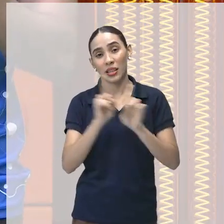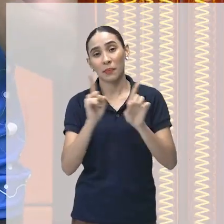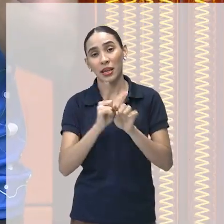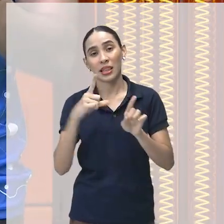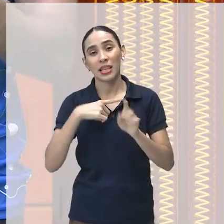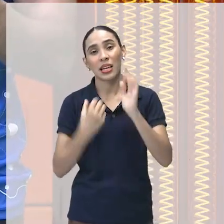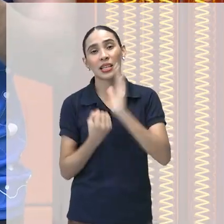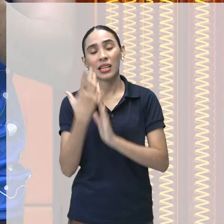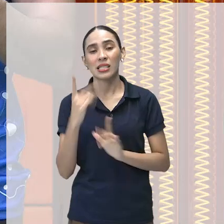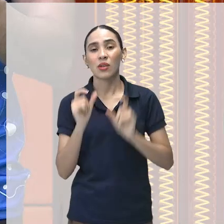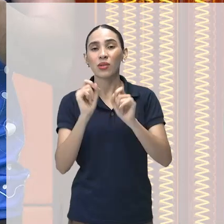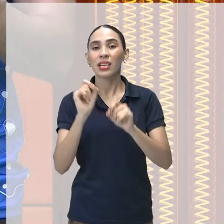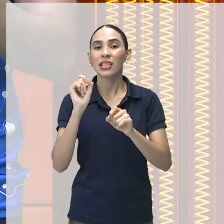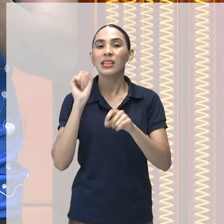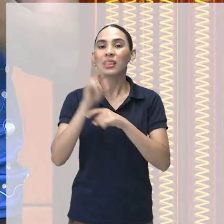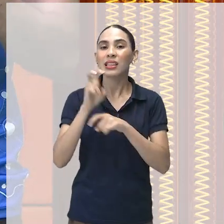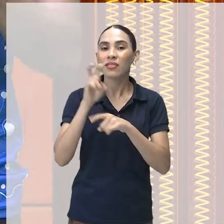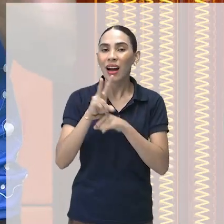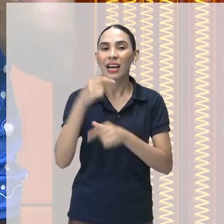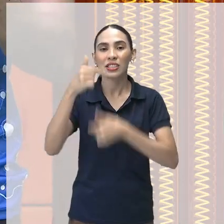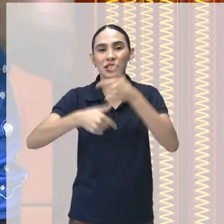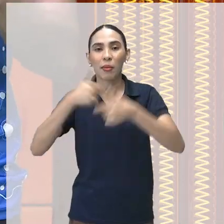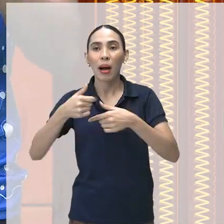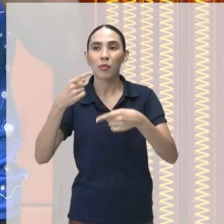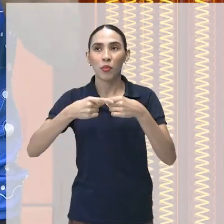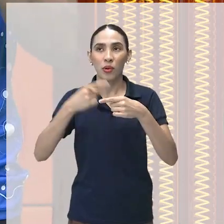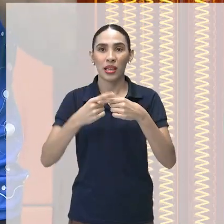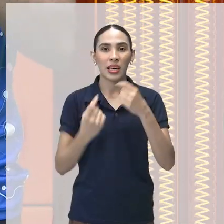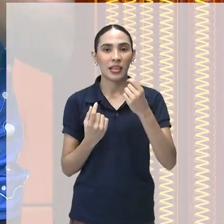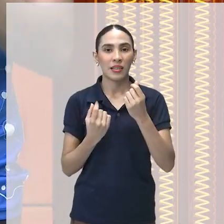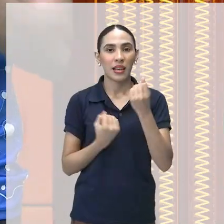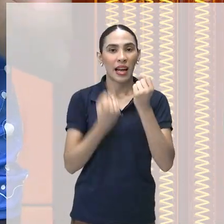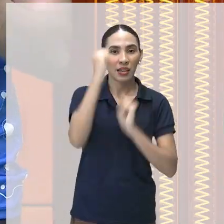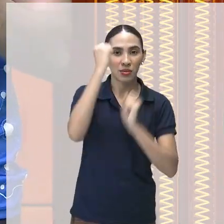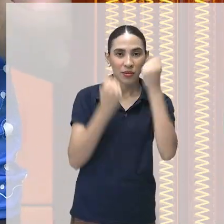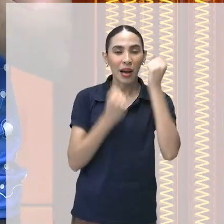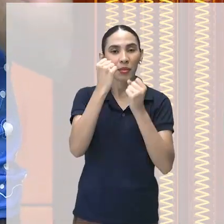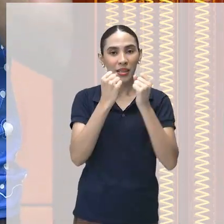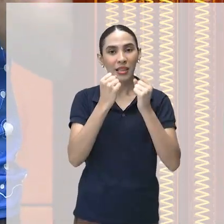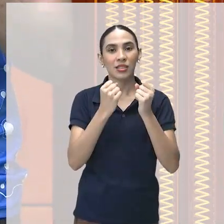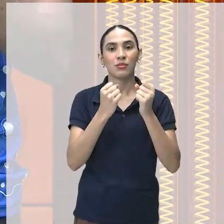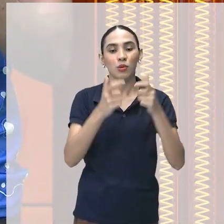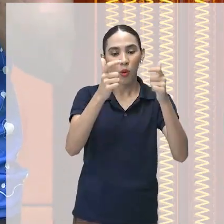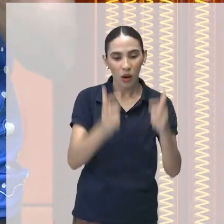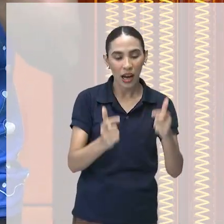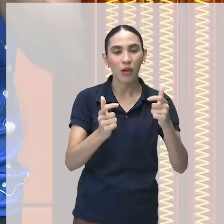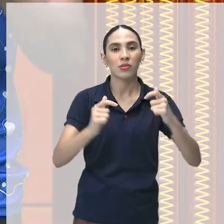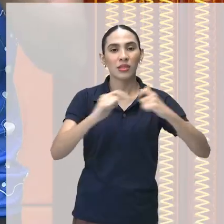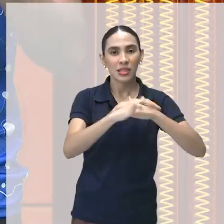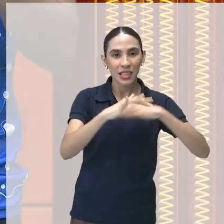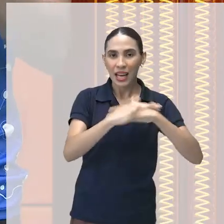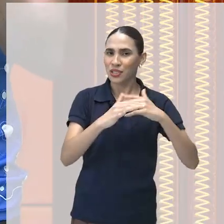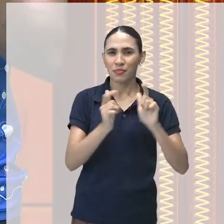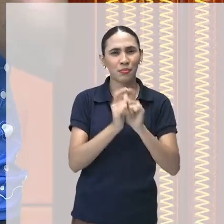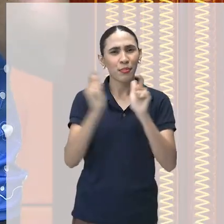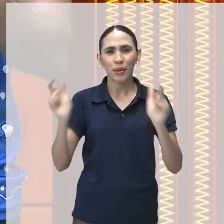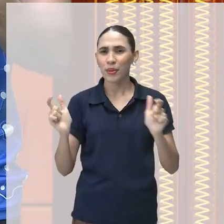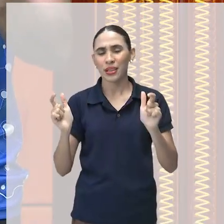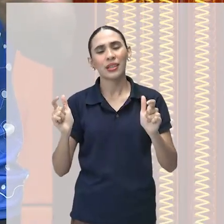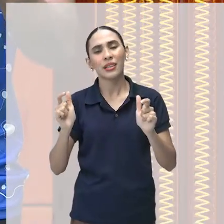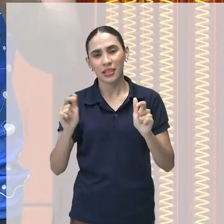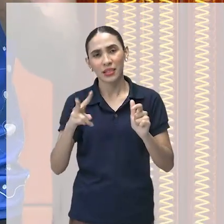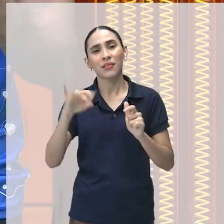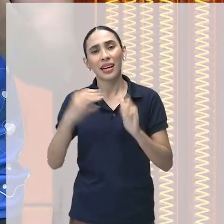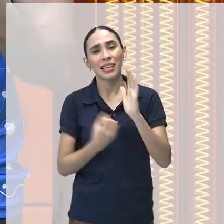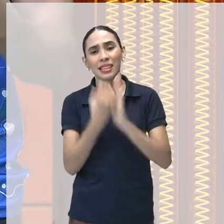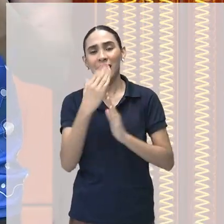a criação de empregos, né? Já que as fábricas, elas ficam nas cidades, né? Na sua maioria, e isso, obviamente, cria